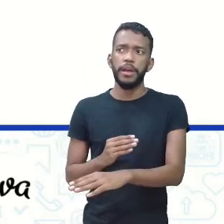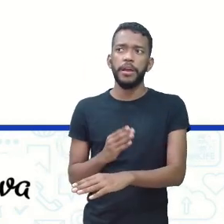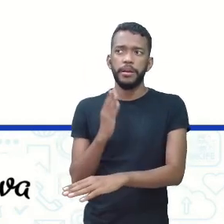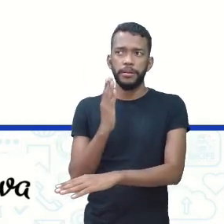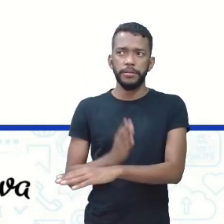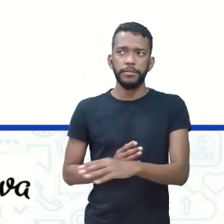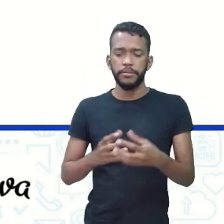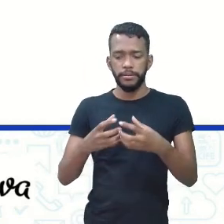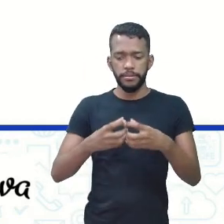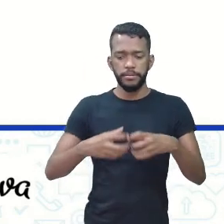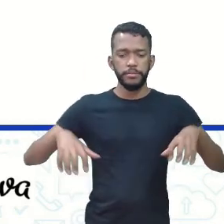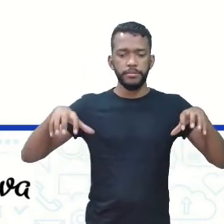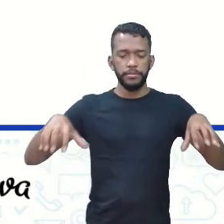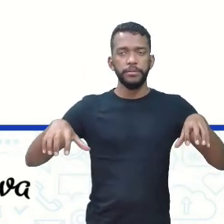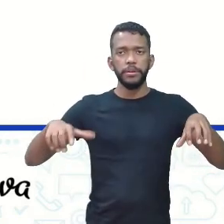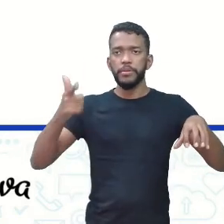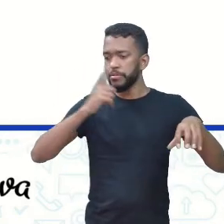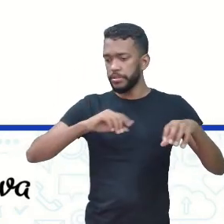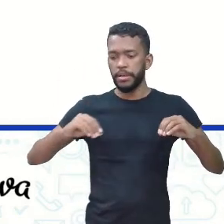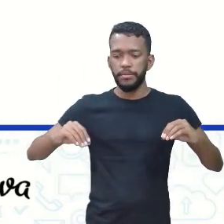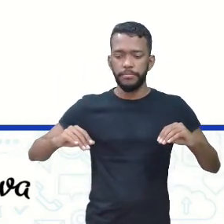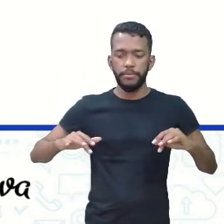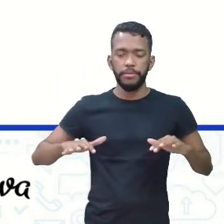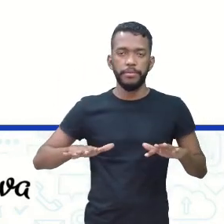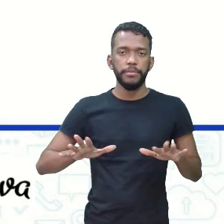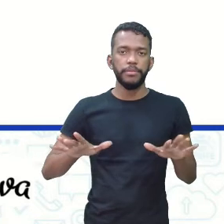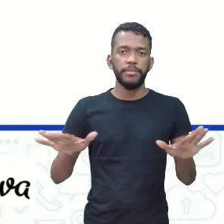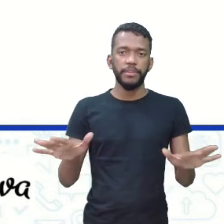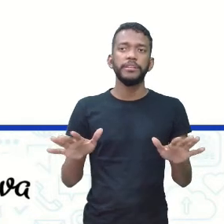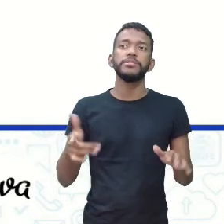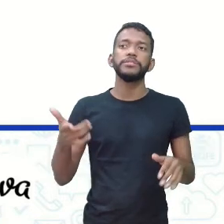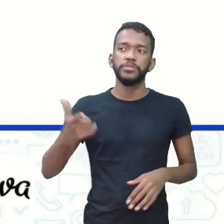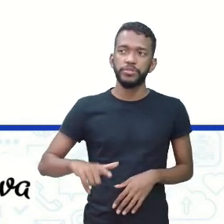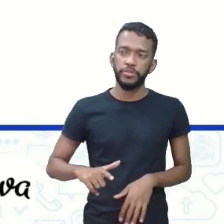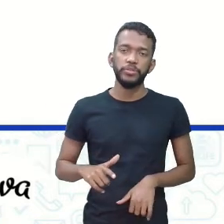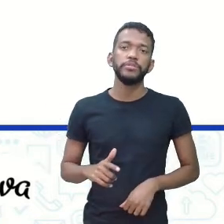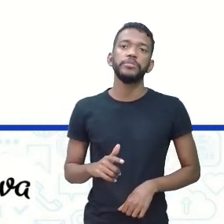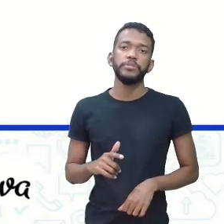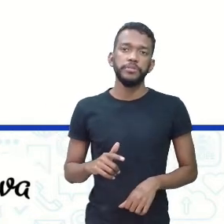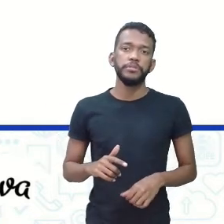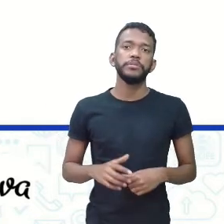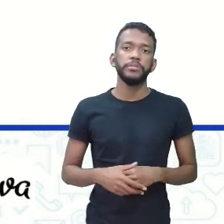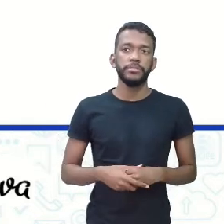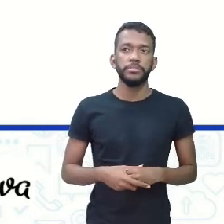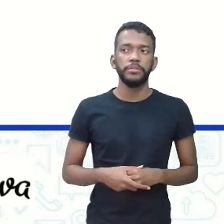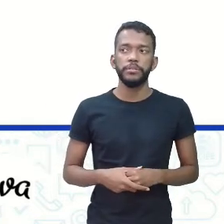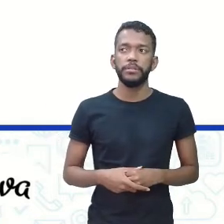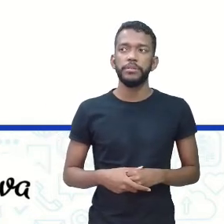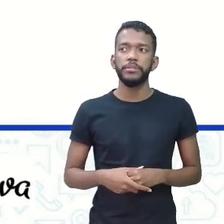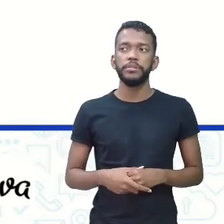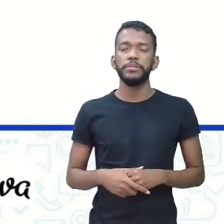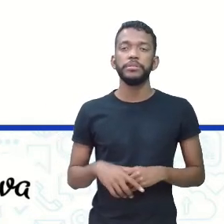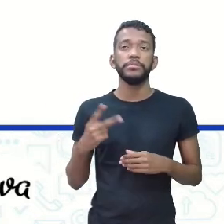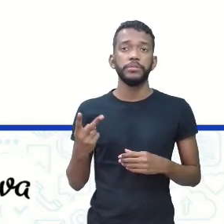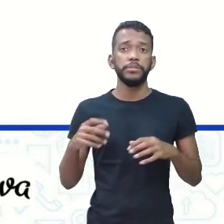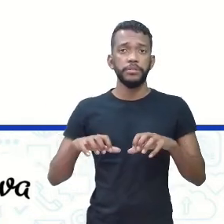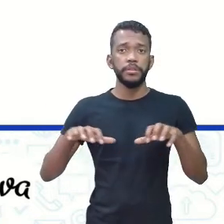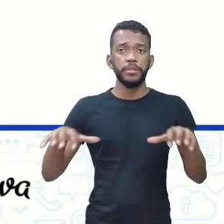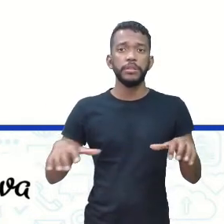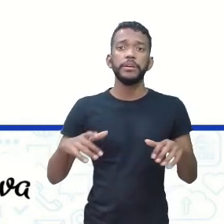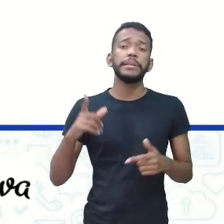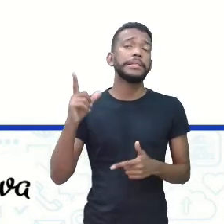ao meio, dividindo em duas partes, ela é capaz de dar origem a dois indivíduos. E esse tipo